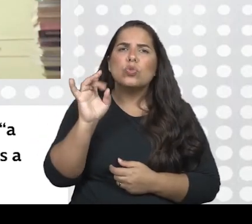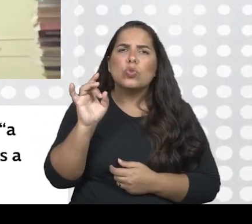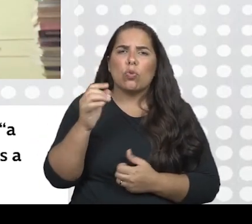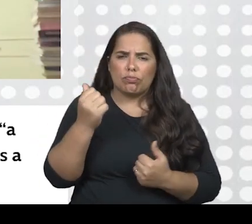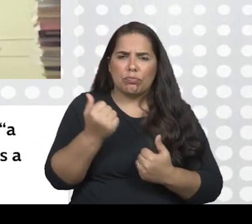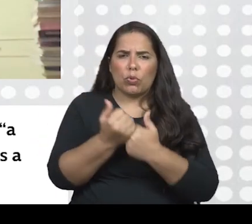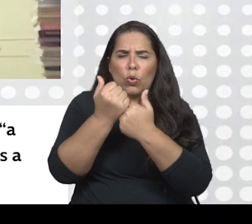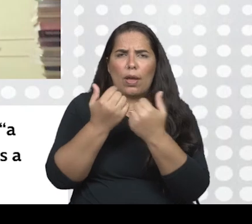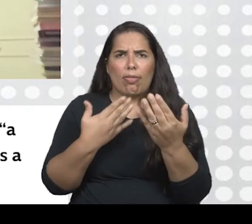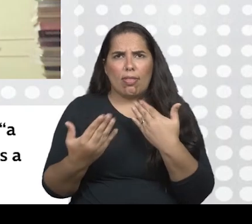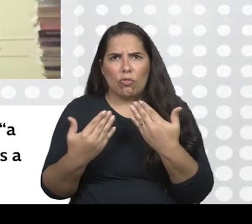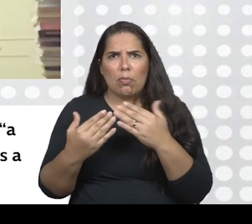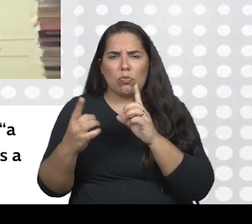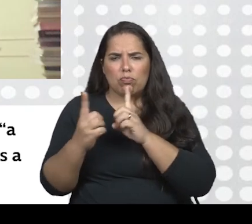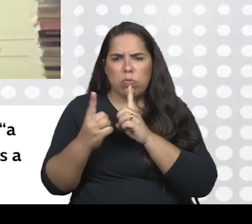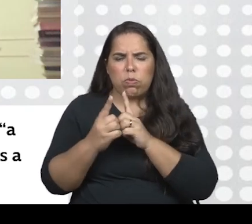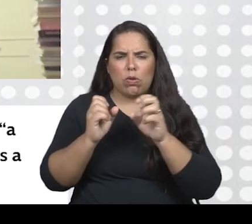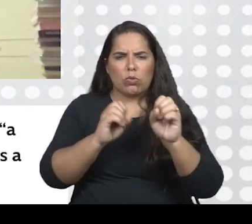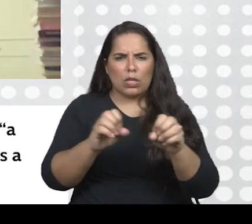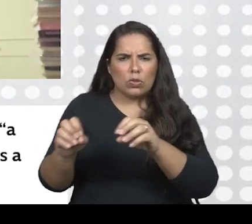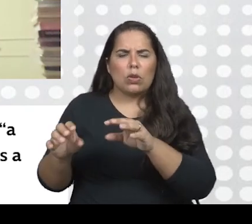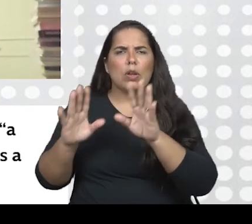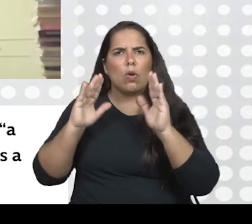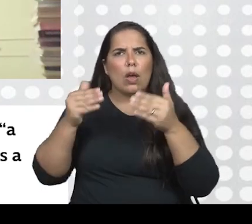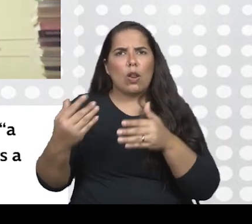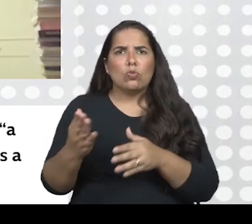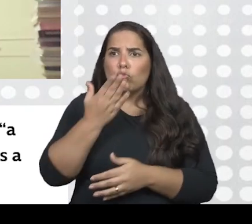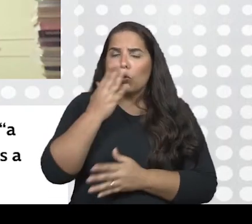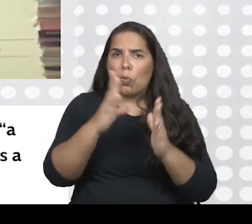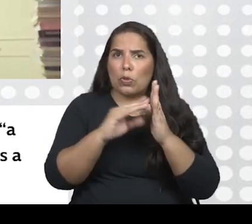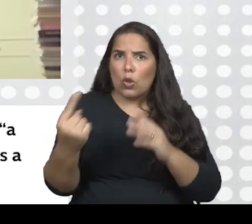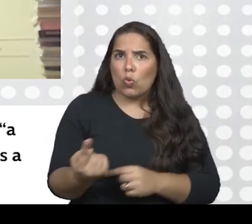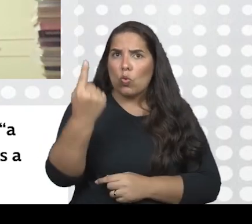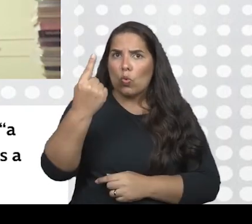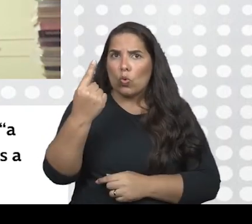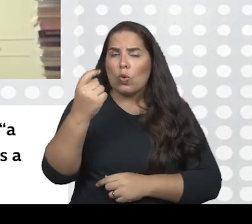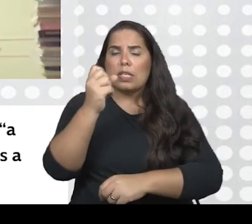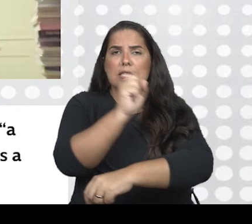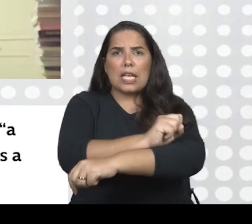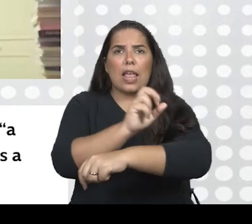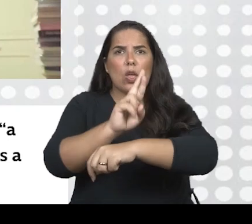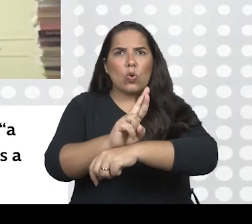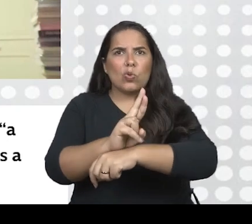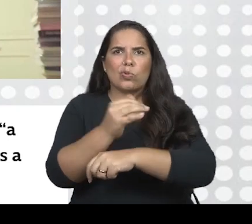somente o suporte no atendimento educacional especializado, no modelo único na sala de recursos multifuncionais, não dá conta